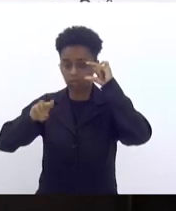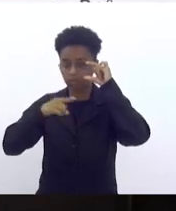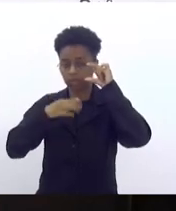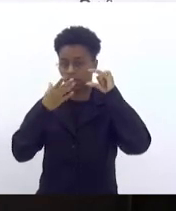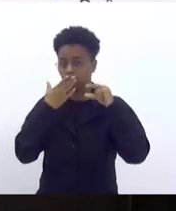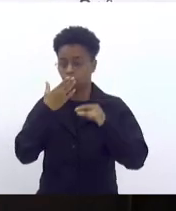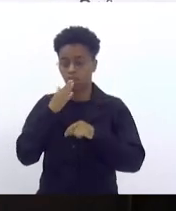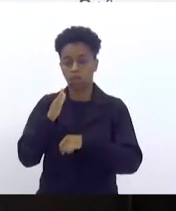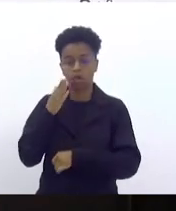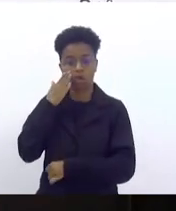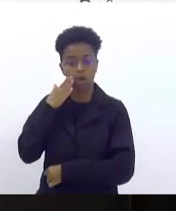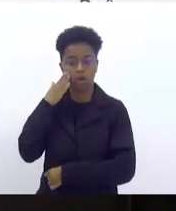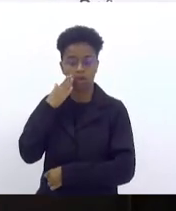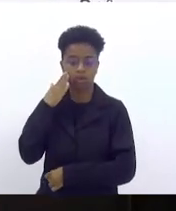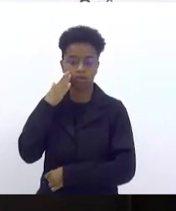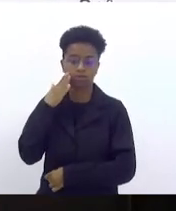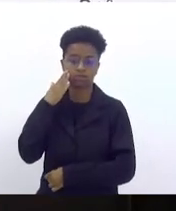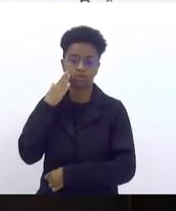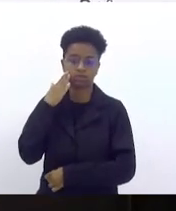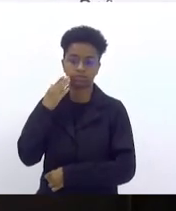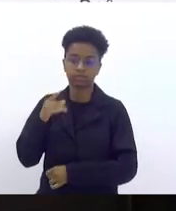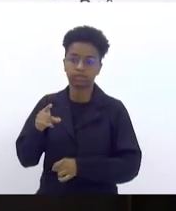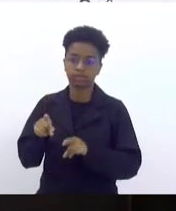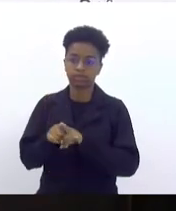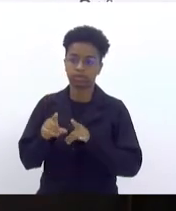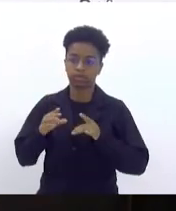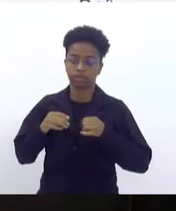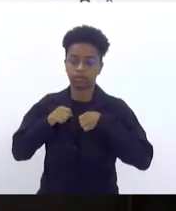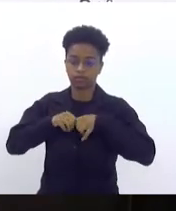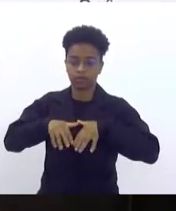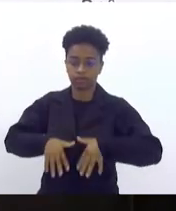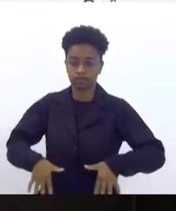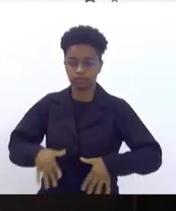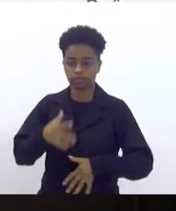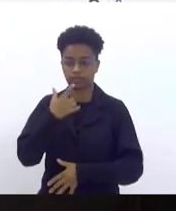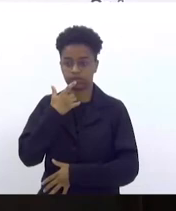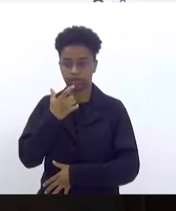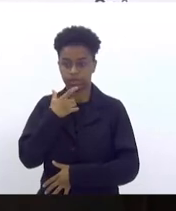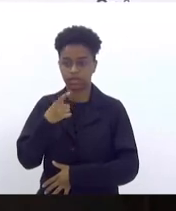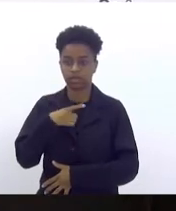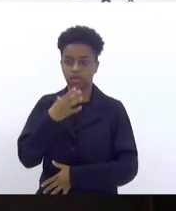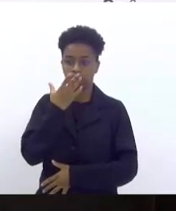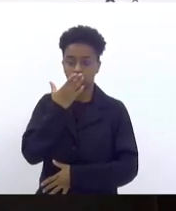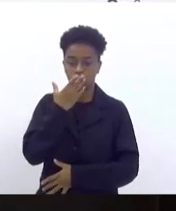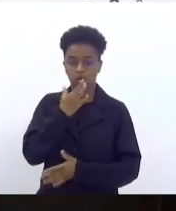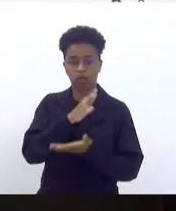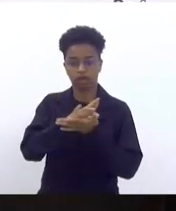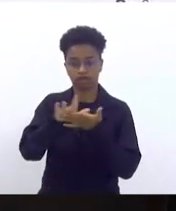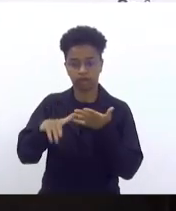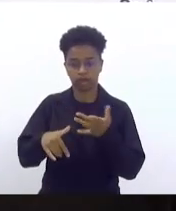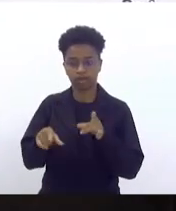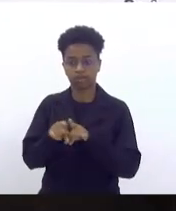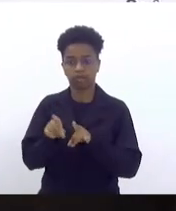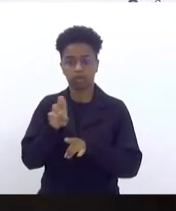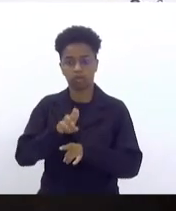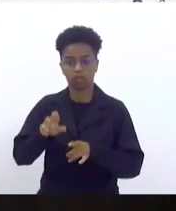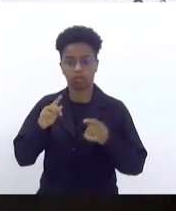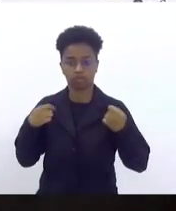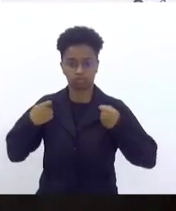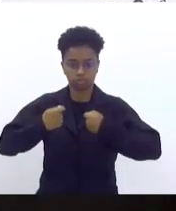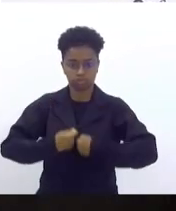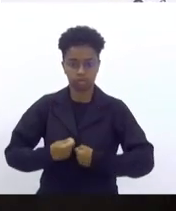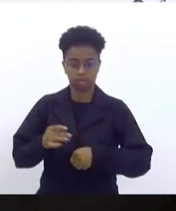cores Rosa Estou com um vestido vermelho com várias cores usa um blazer